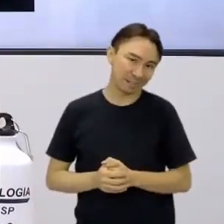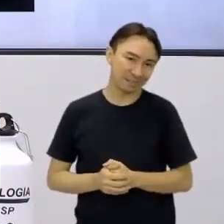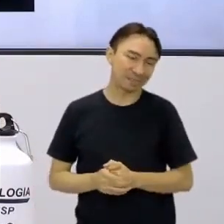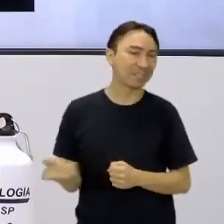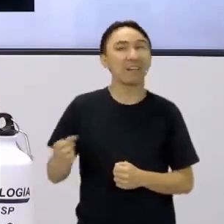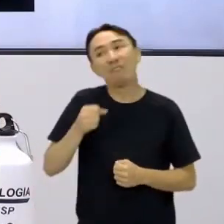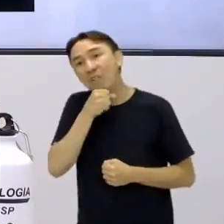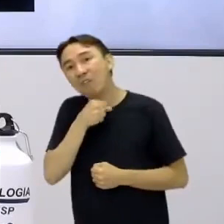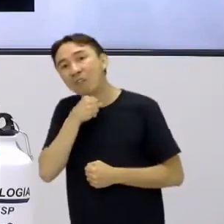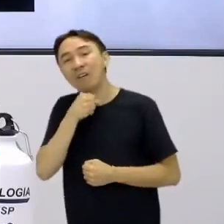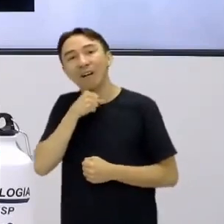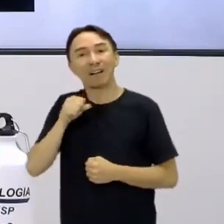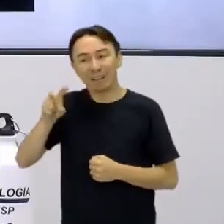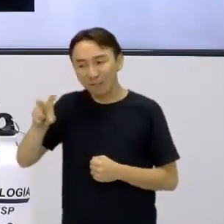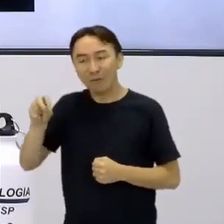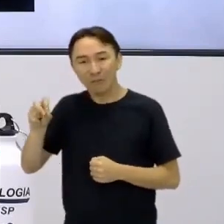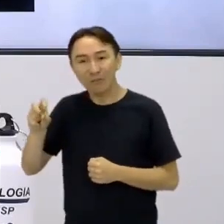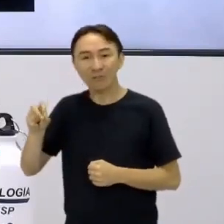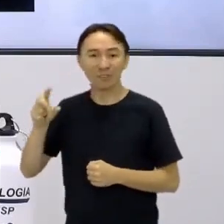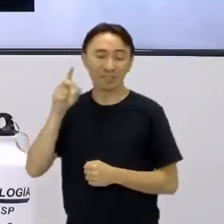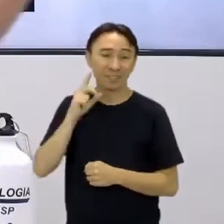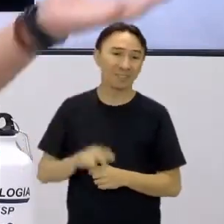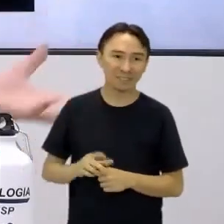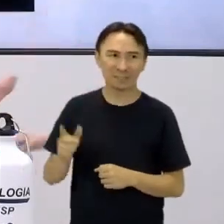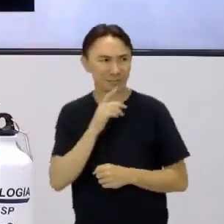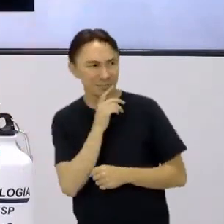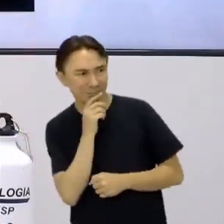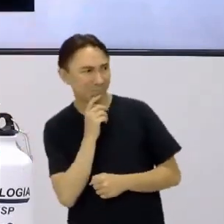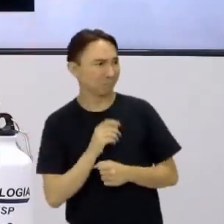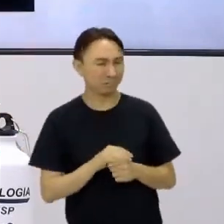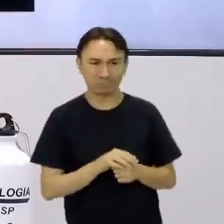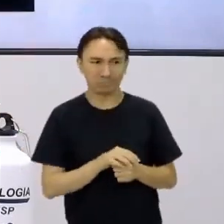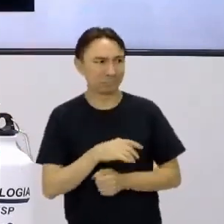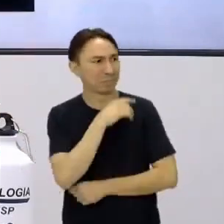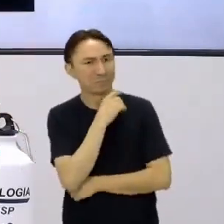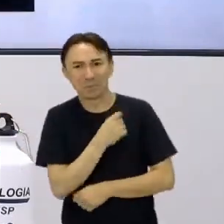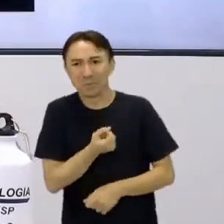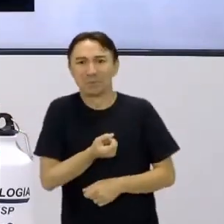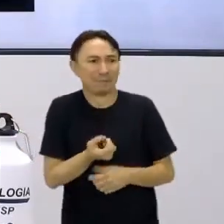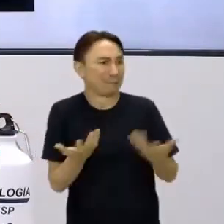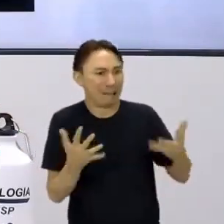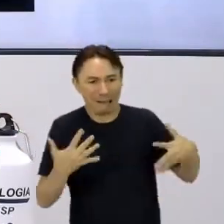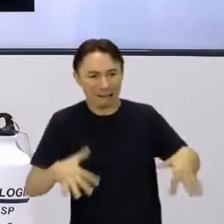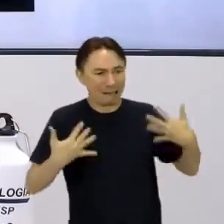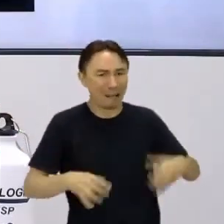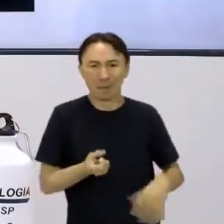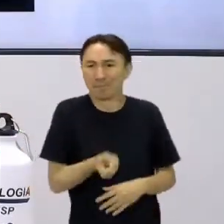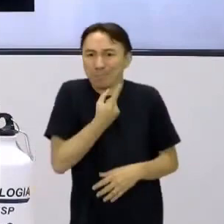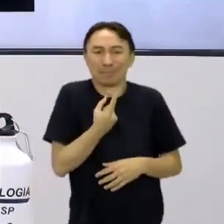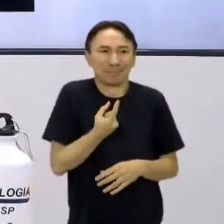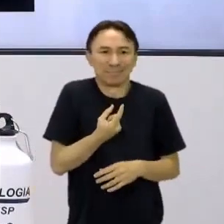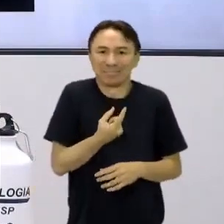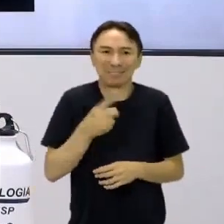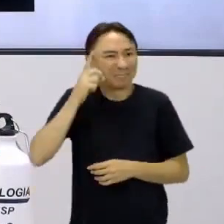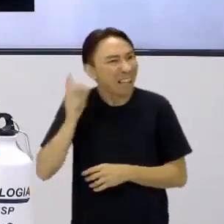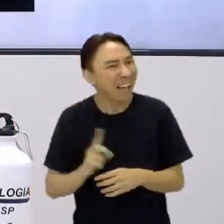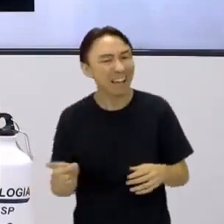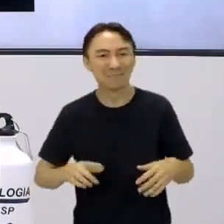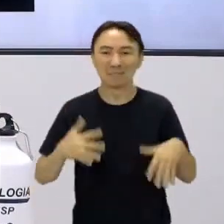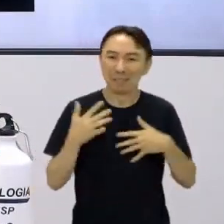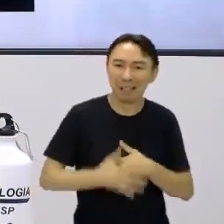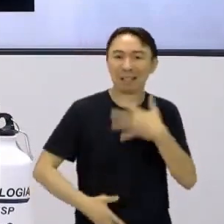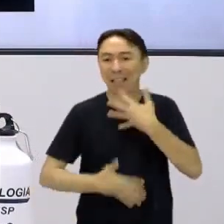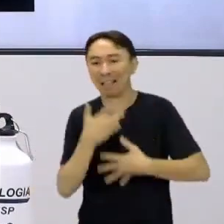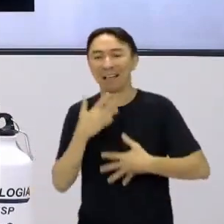enfim, isso para ele é uma nova realidade, é um bicho de 7 cabeças que ele nunca viu na vida dele. E por mais que a gente